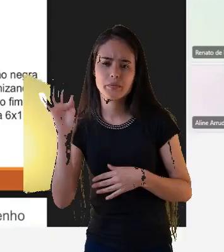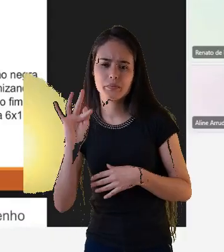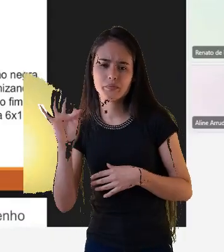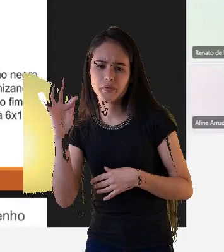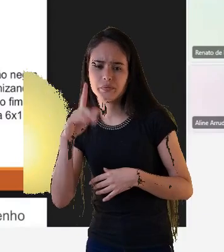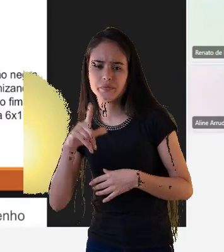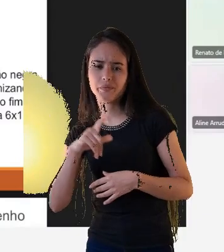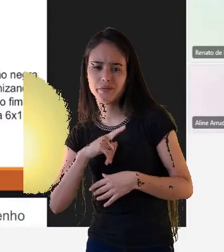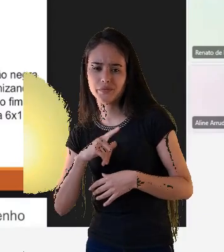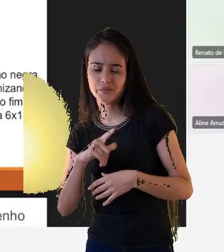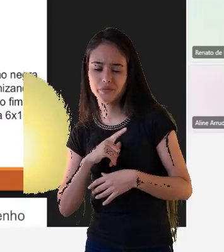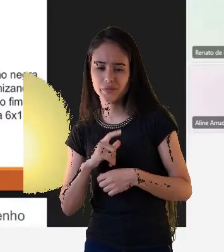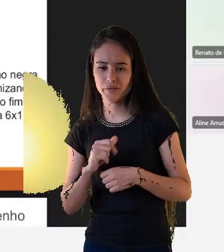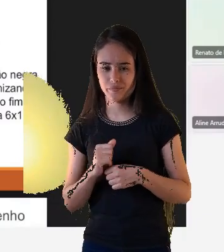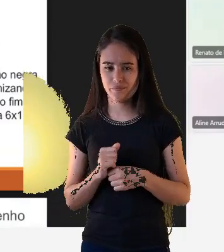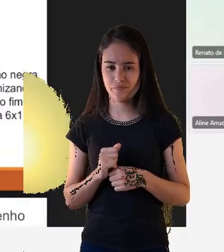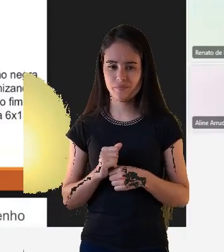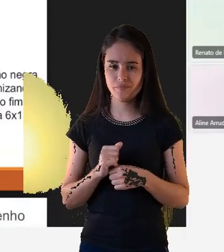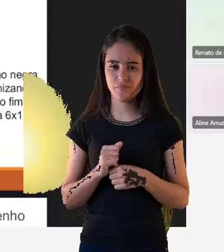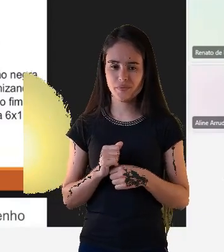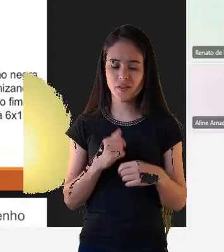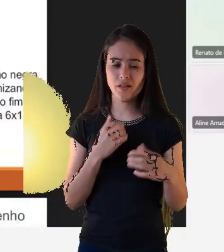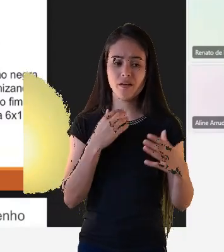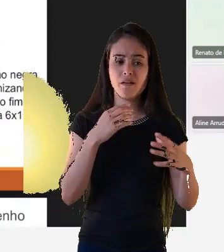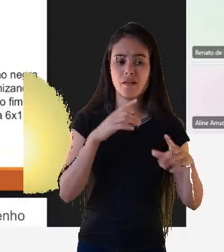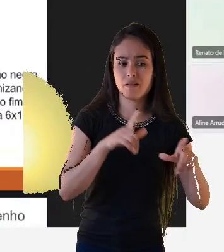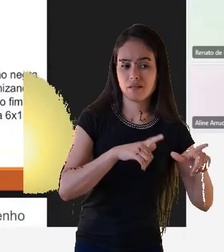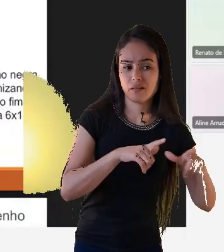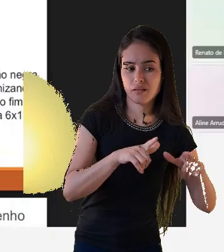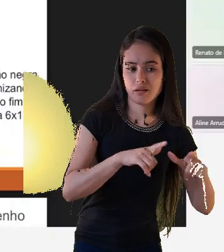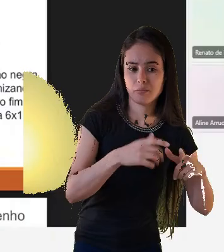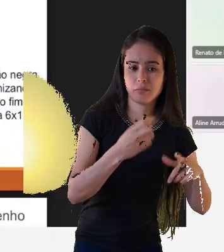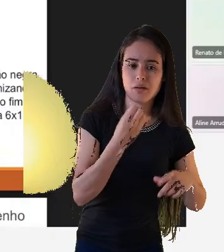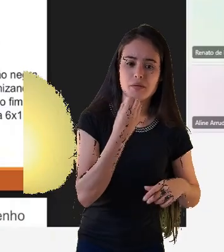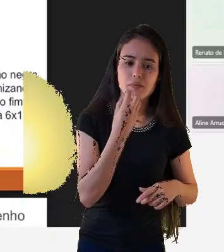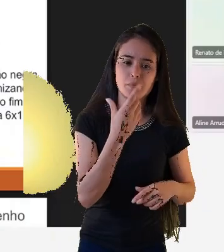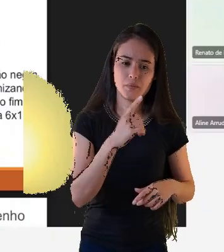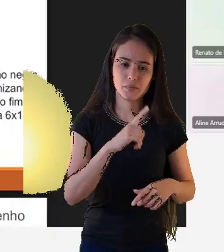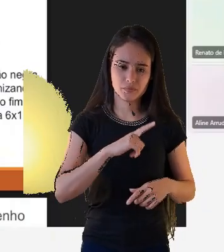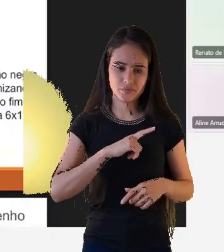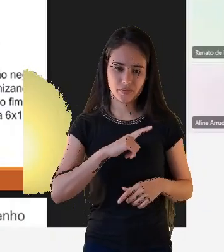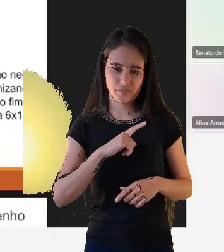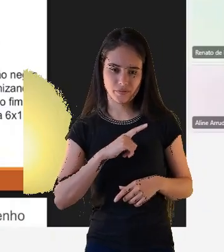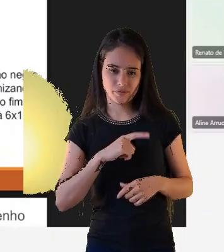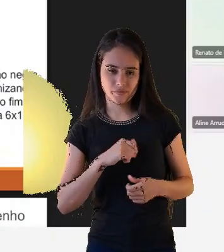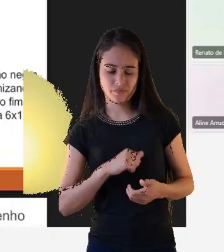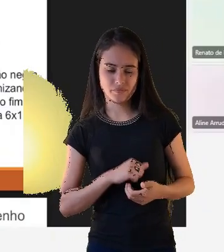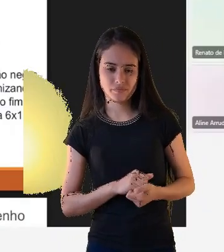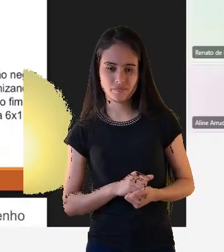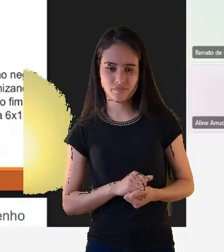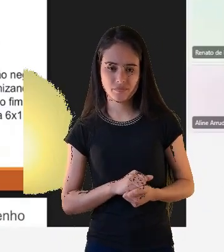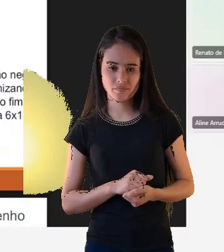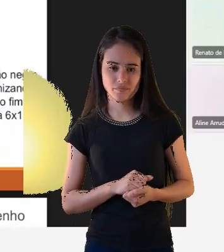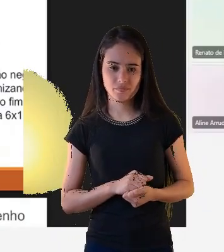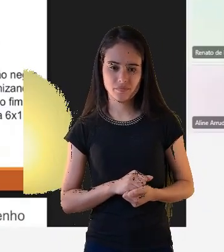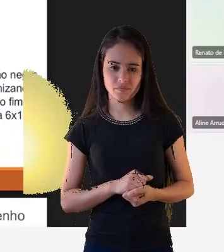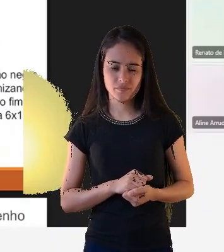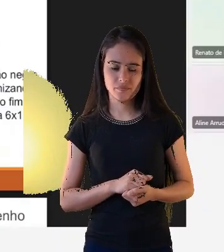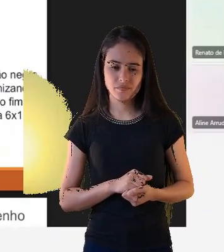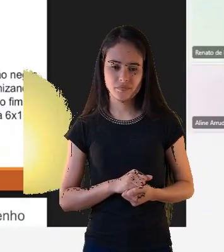de acesso, enfim, é tudo igual, né? Então, eu hoje sou praticamente a única professora